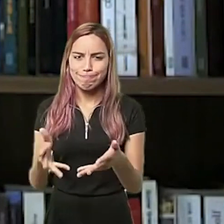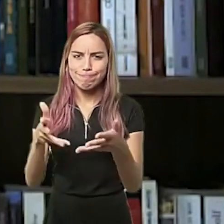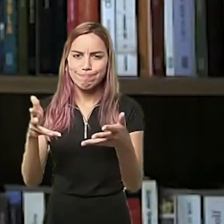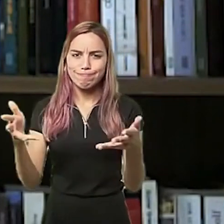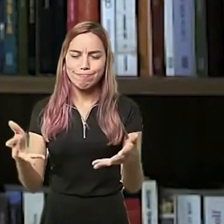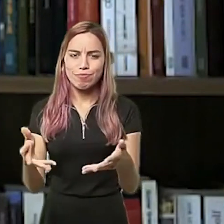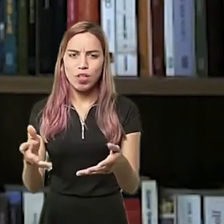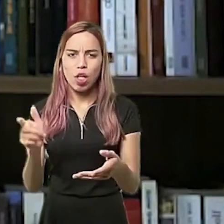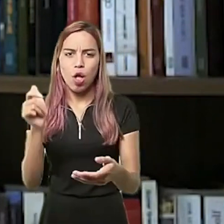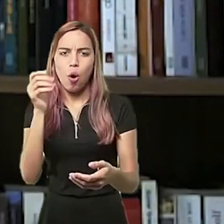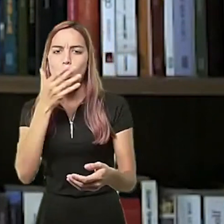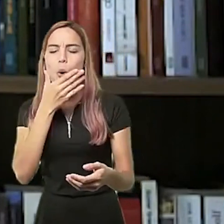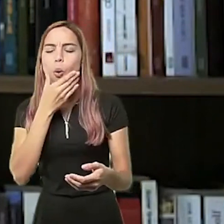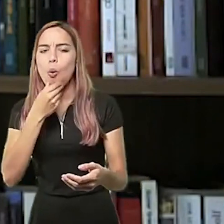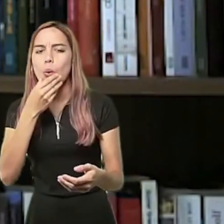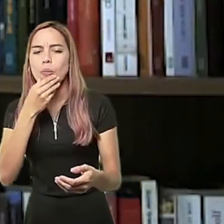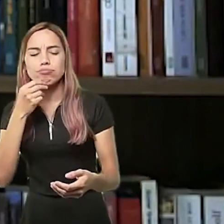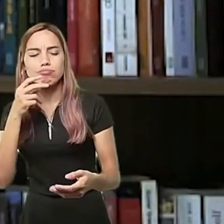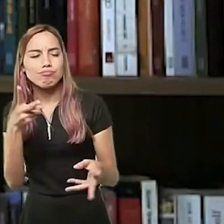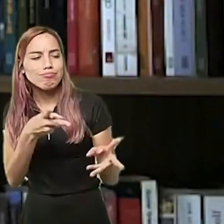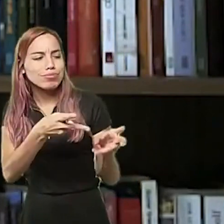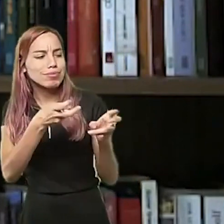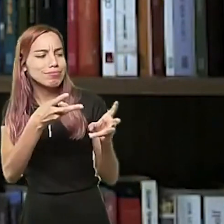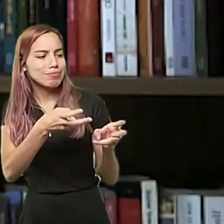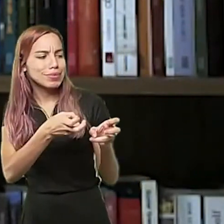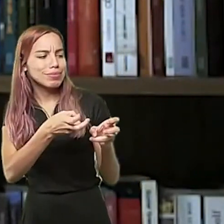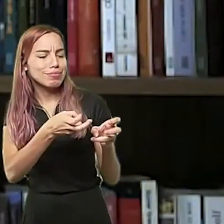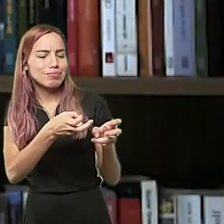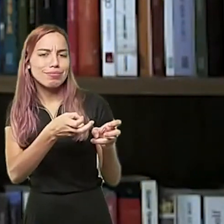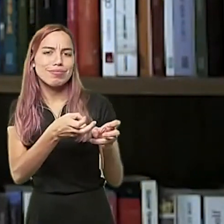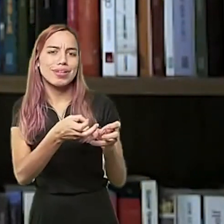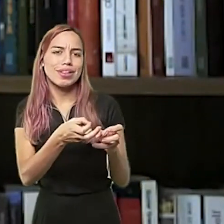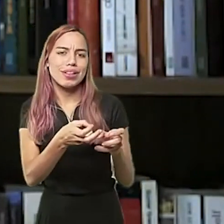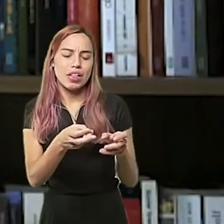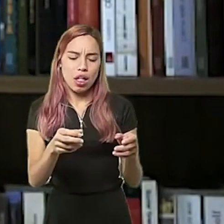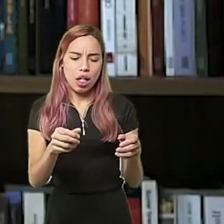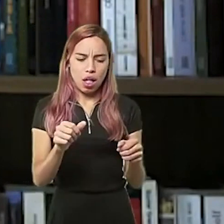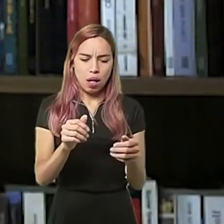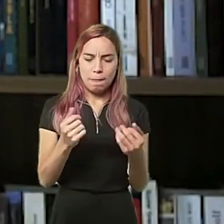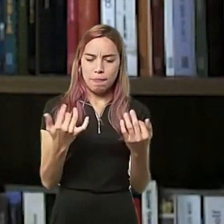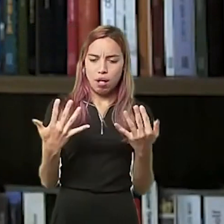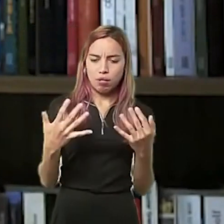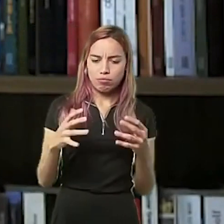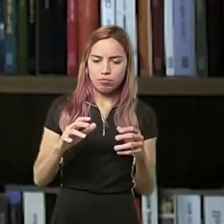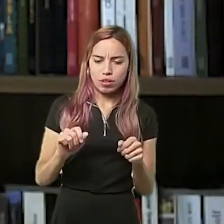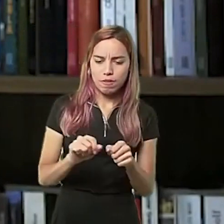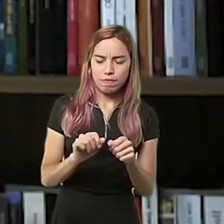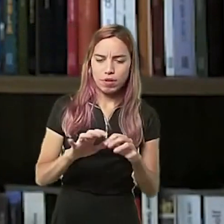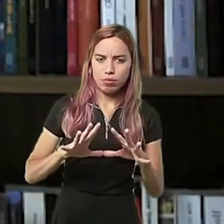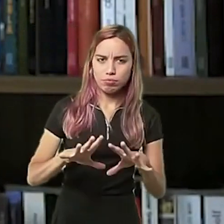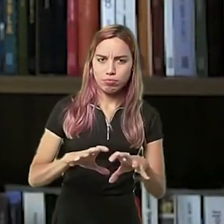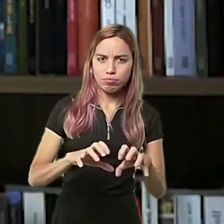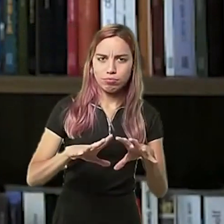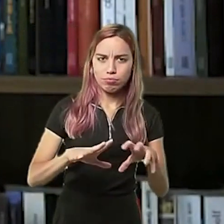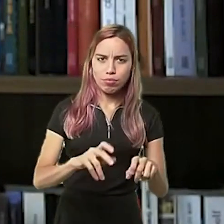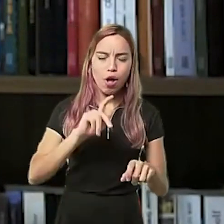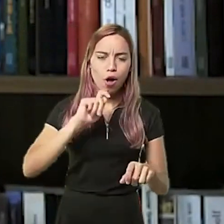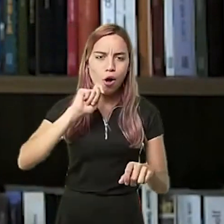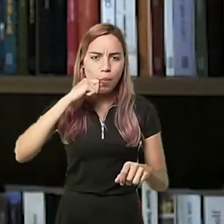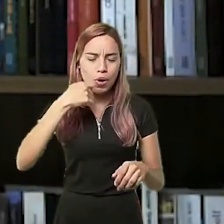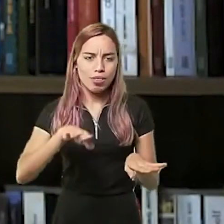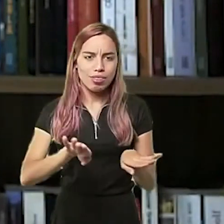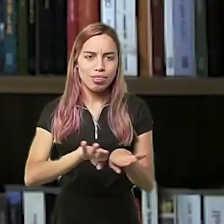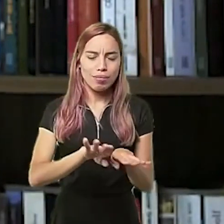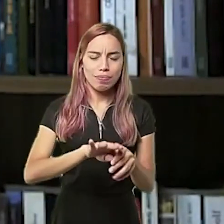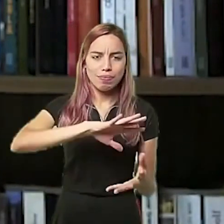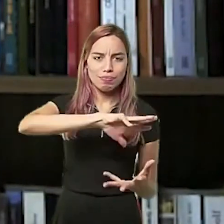o pão deves também bordar o globo terrestre para que saibam para onde caminhamos. Seu interior deverá carregar